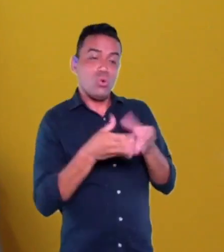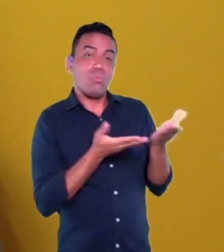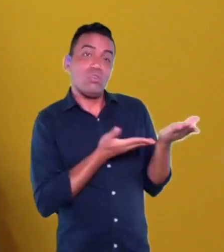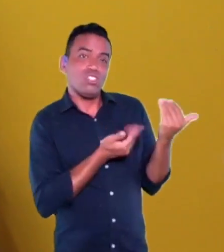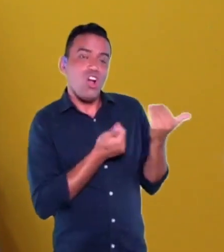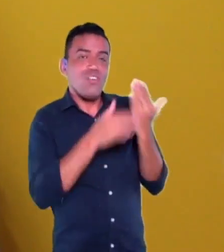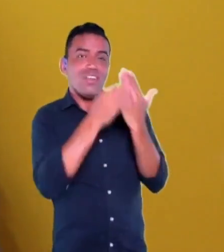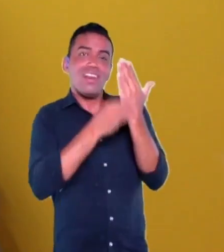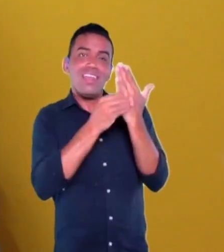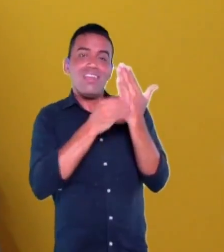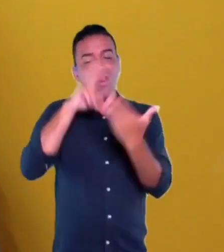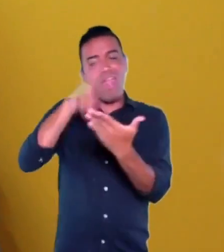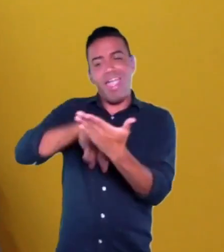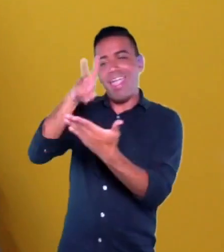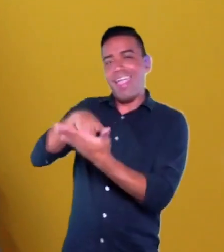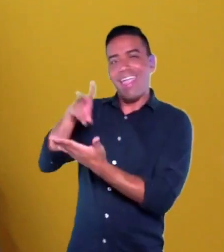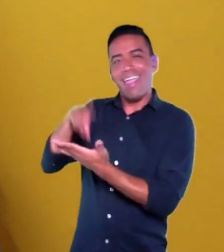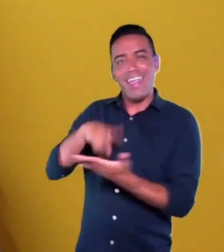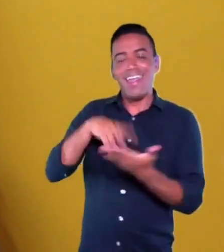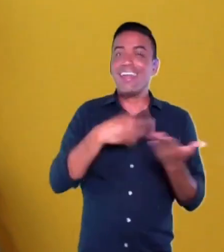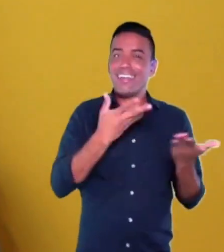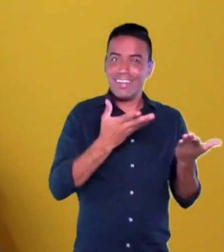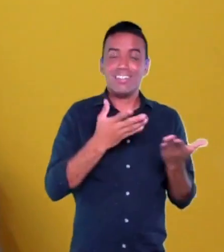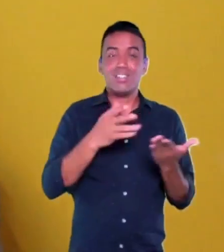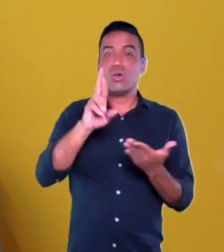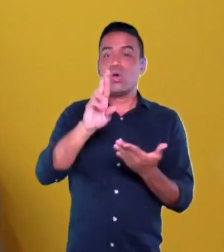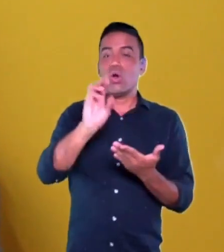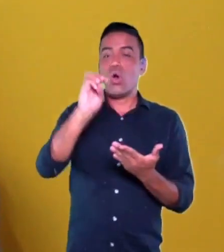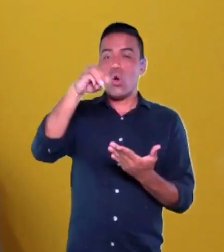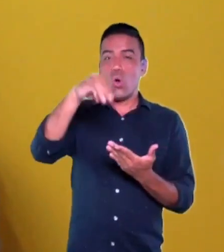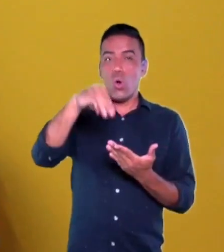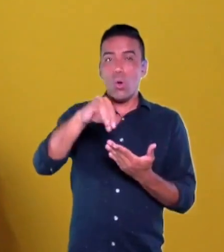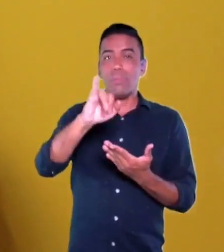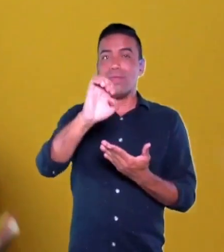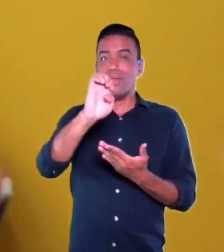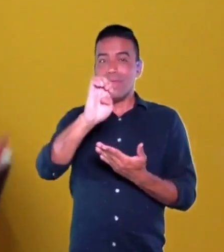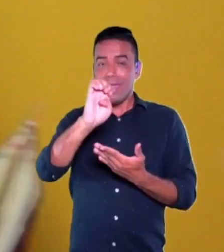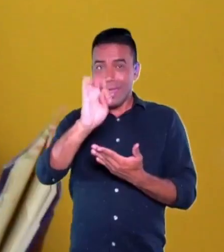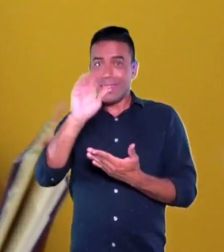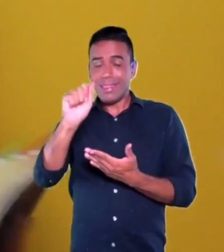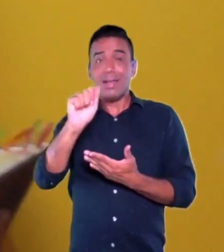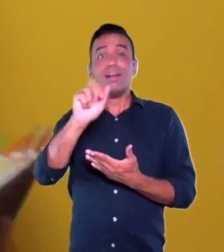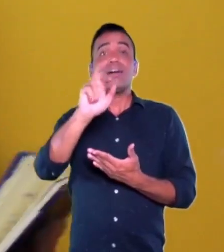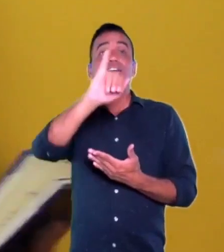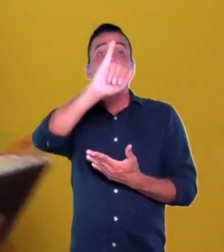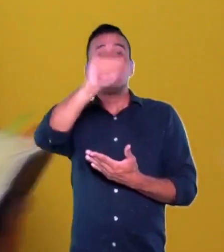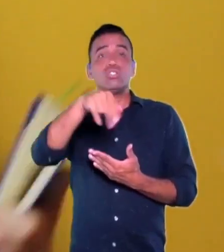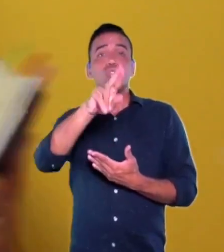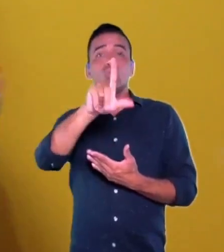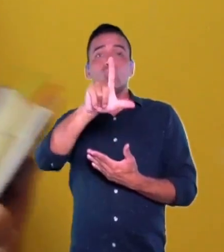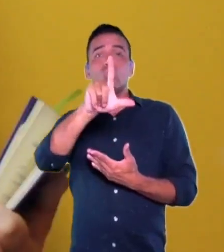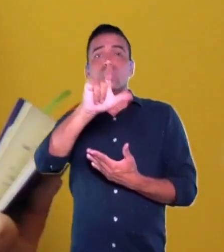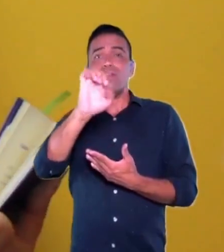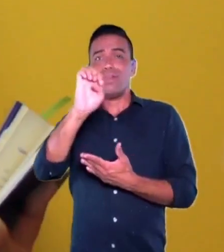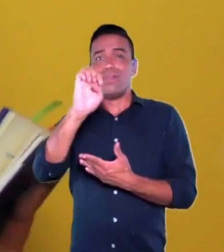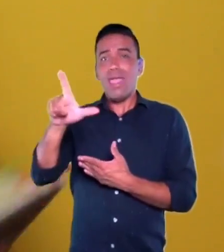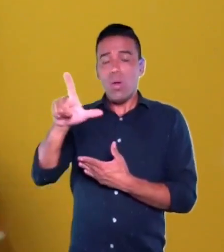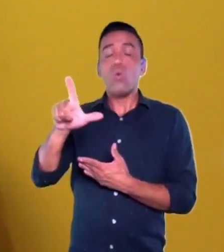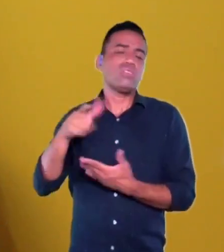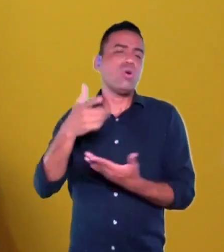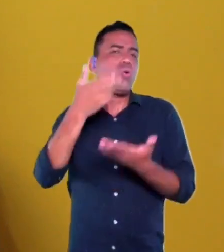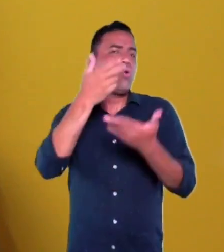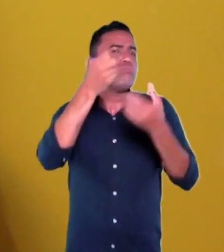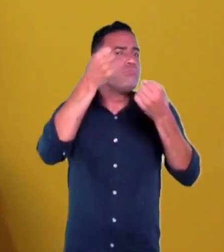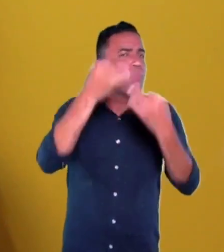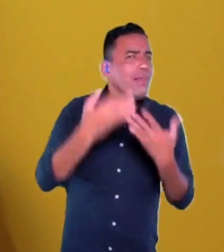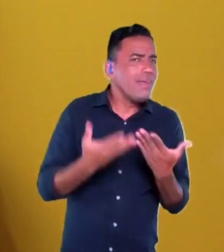o livro, né? É, Esse Romieta e Julieu. Romeu e eu, Conta um pouquinho só da trama desse